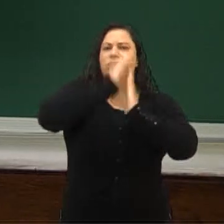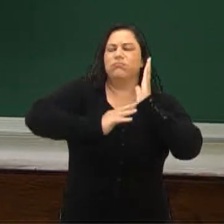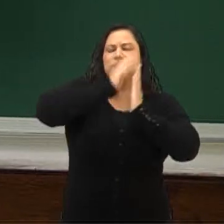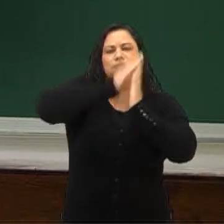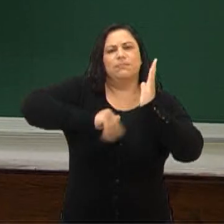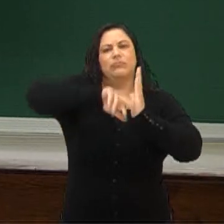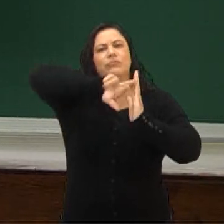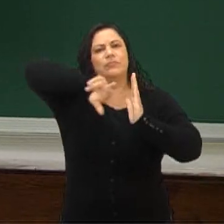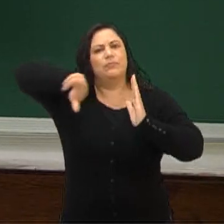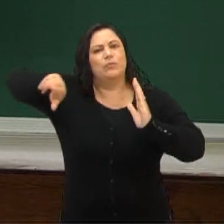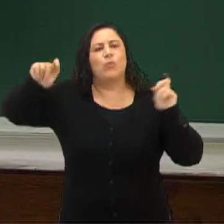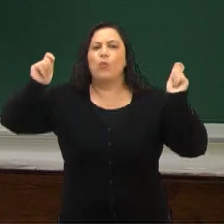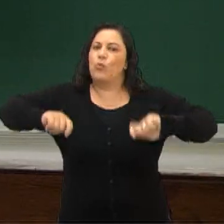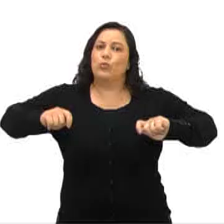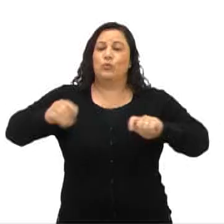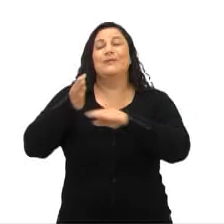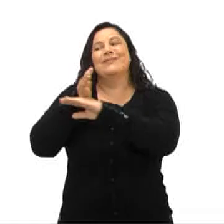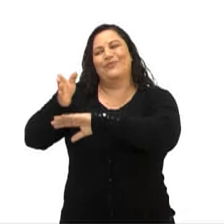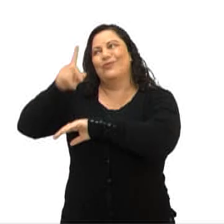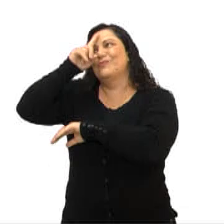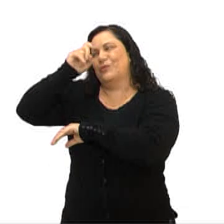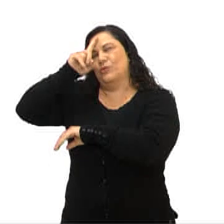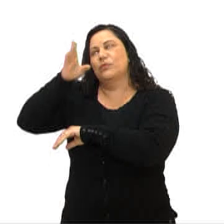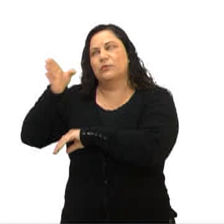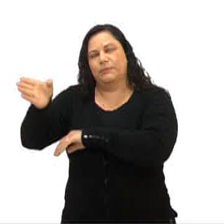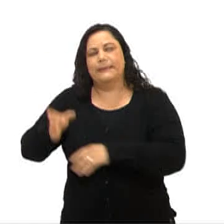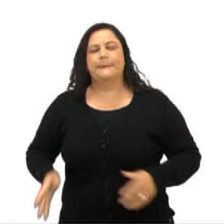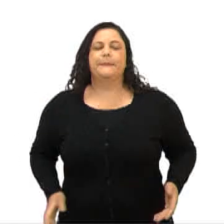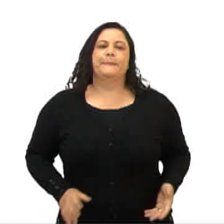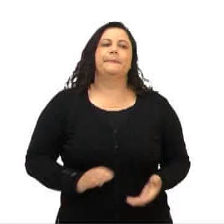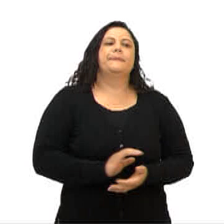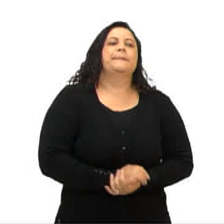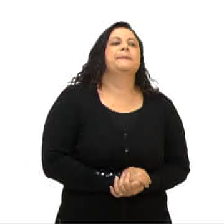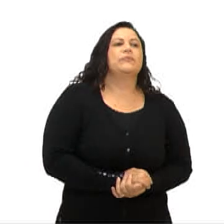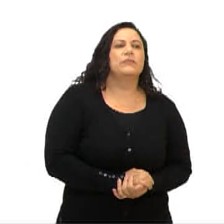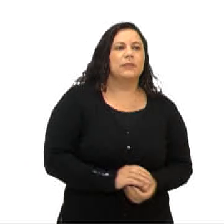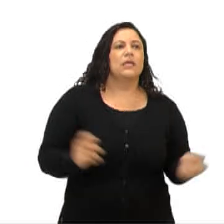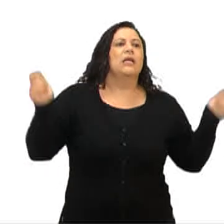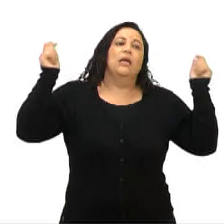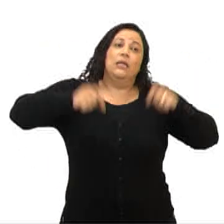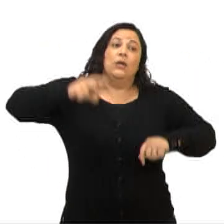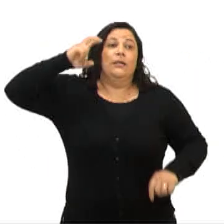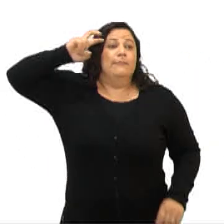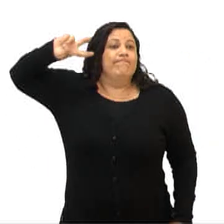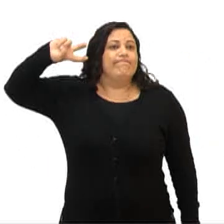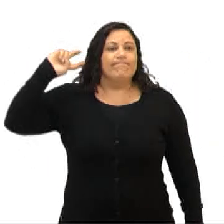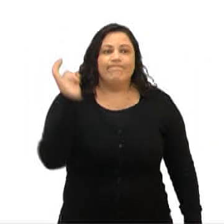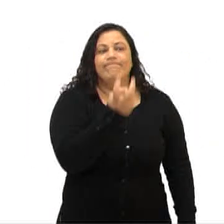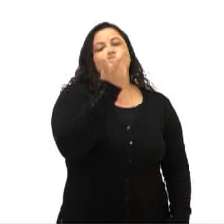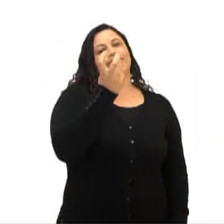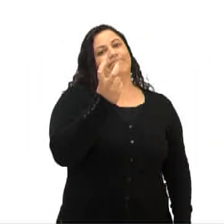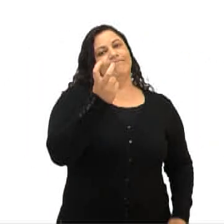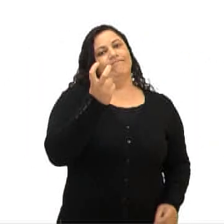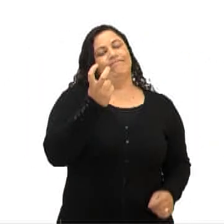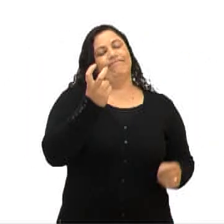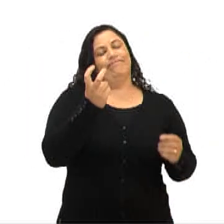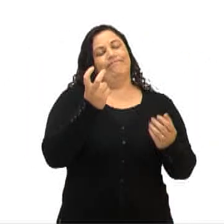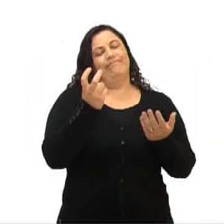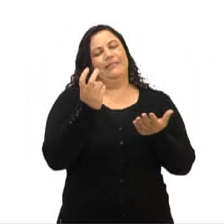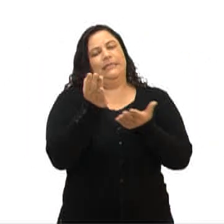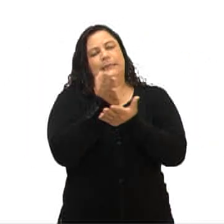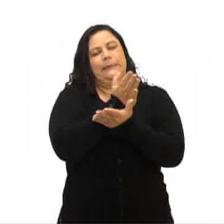nessa última fase. Então, genialidade mesclada com sua instável condição psicológica fizeram sua vida